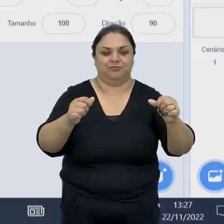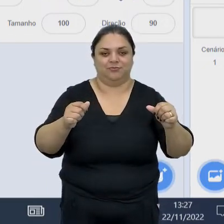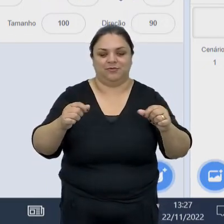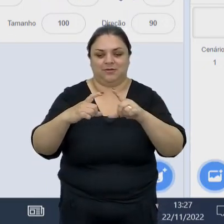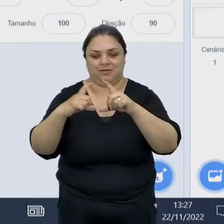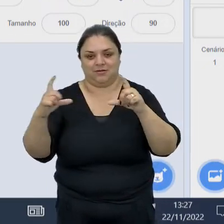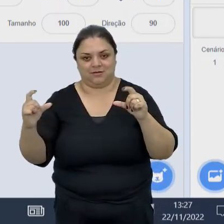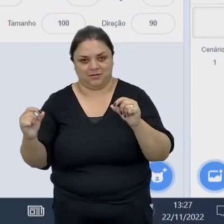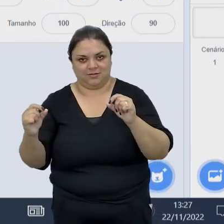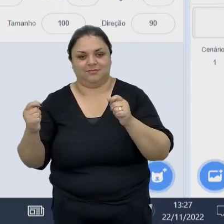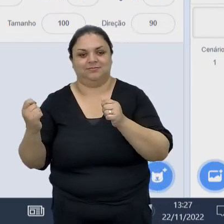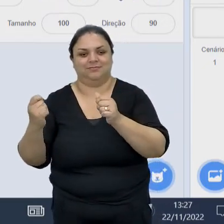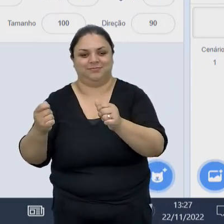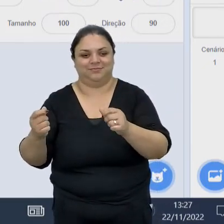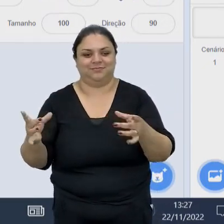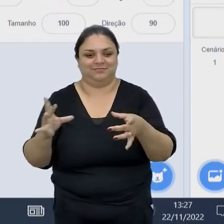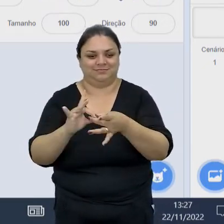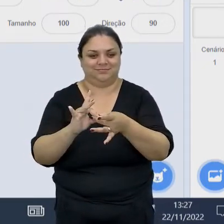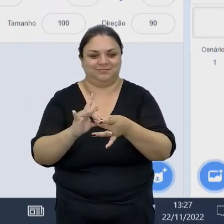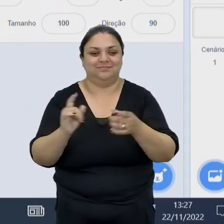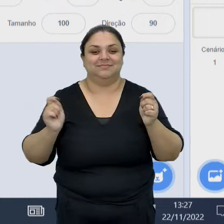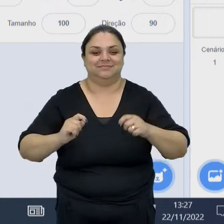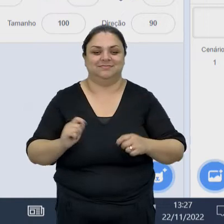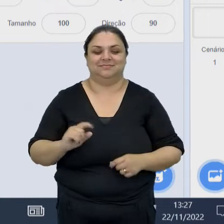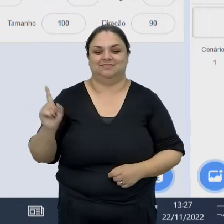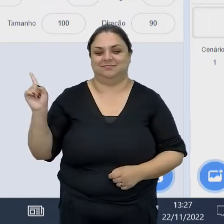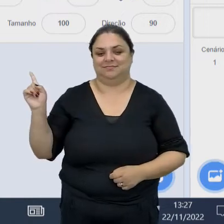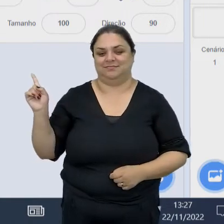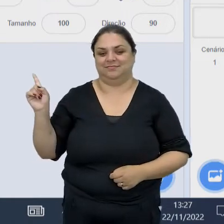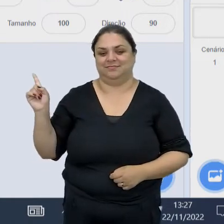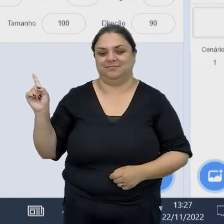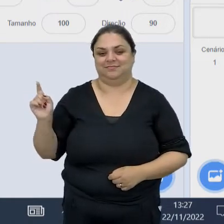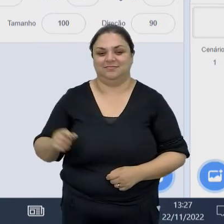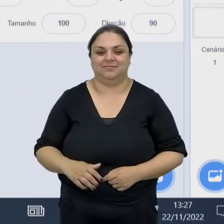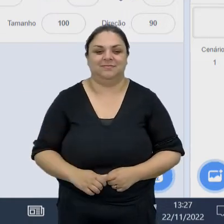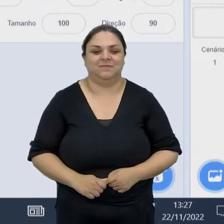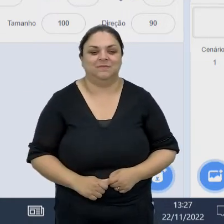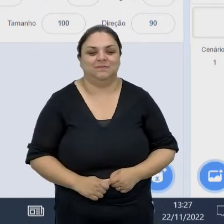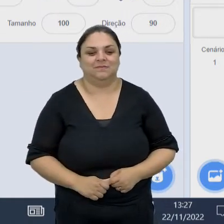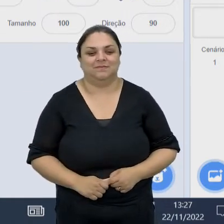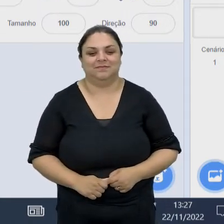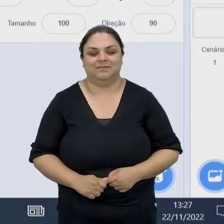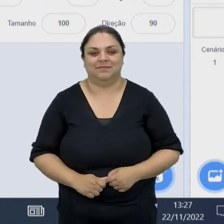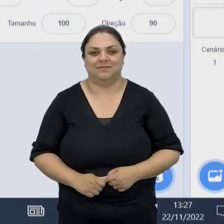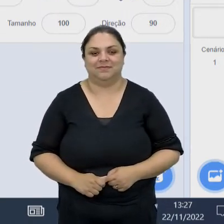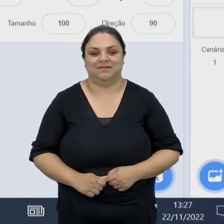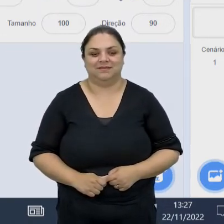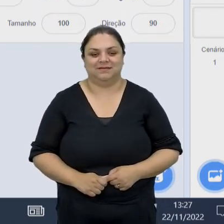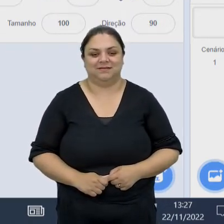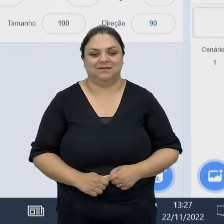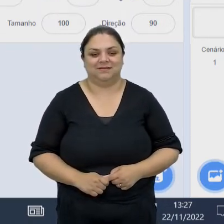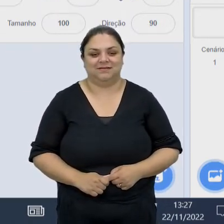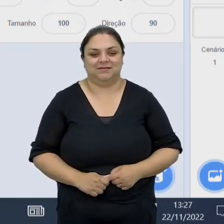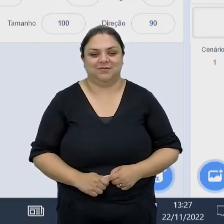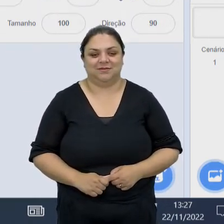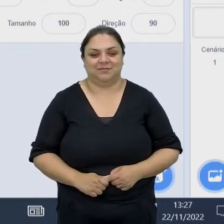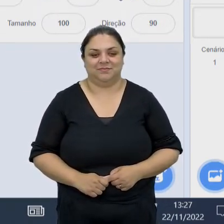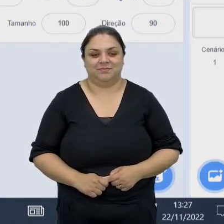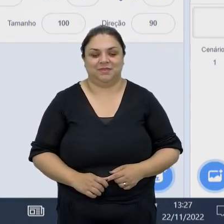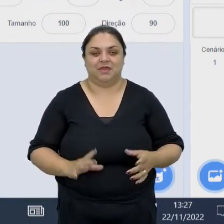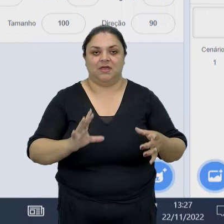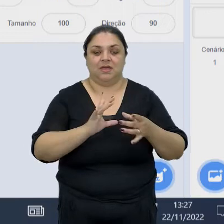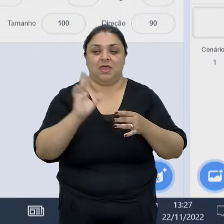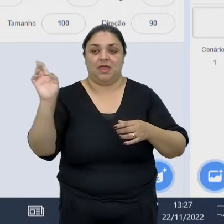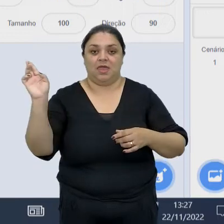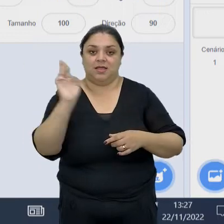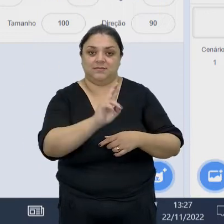né? Então eu puxo esse resposta e vai pôr, aqui tá junte resposta com banana. Você não quer juntar resposta com banana. Deixa eu diminuir só um pouquinho. Pronto. O